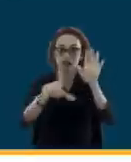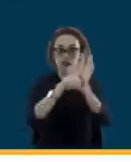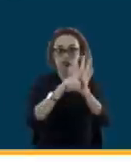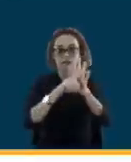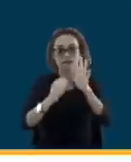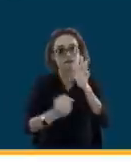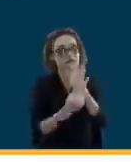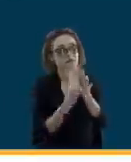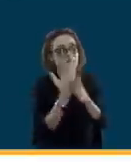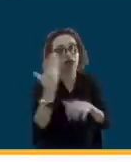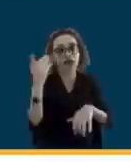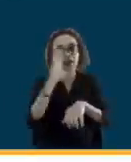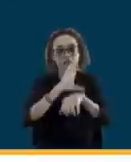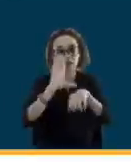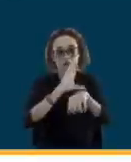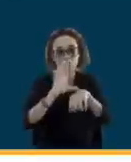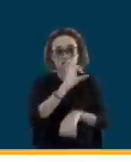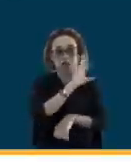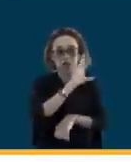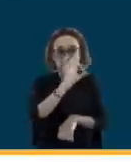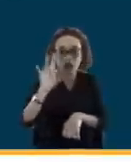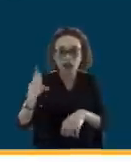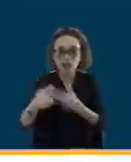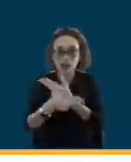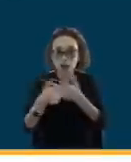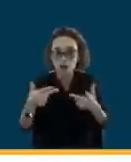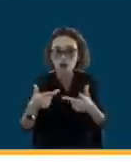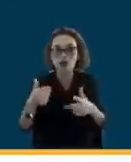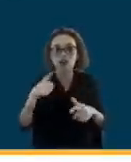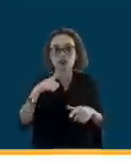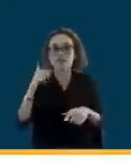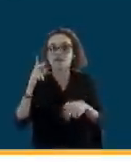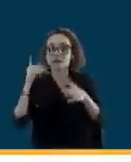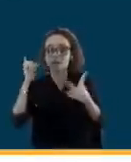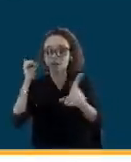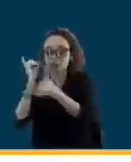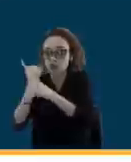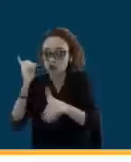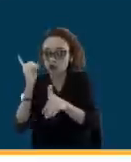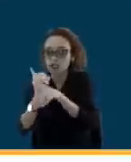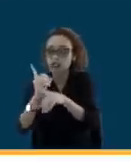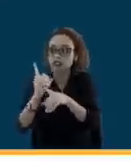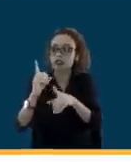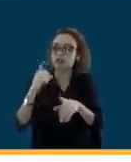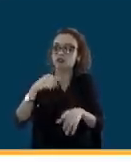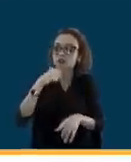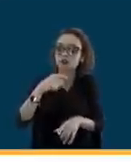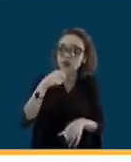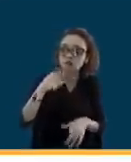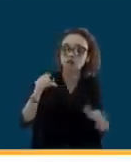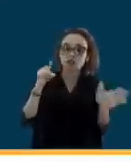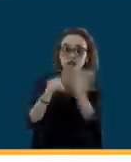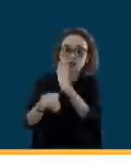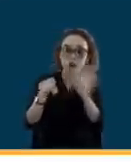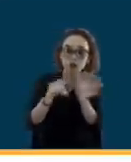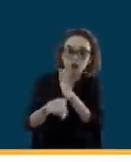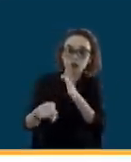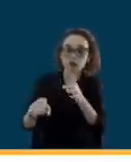que a gente faz, vamos descobrindo lacunas e perguntas e necessidades de apuração,